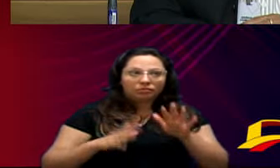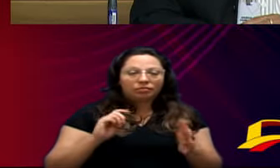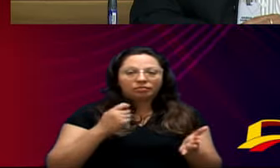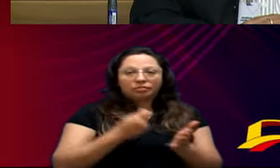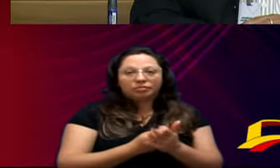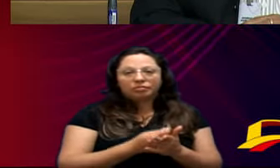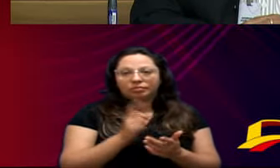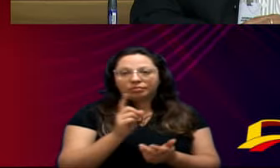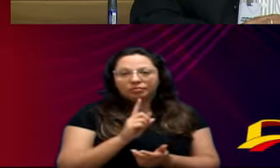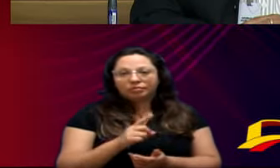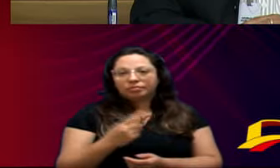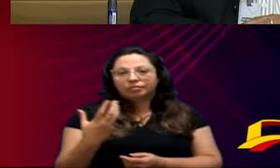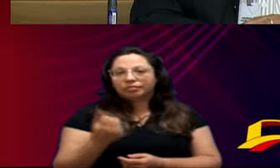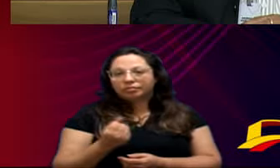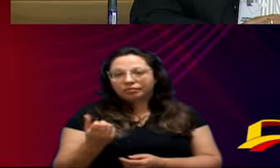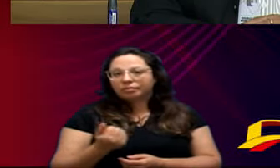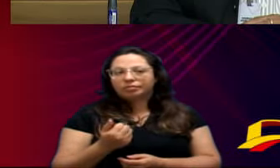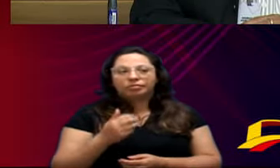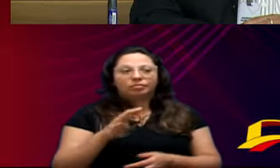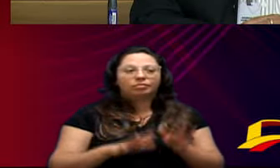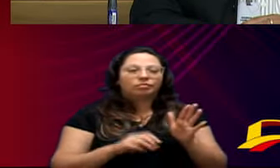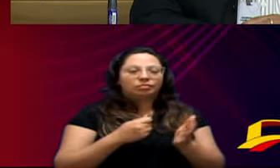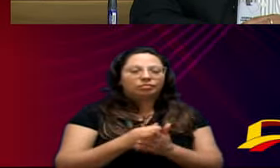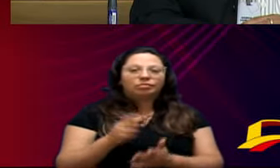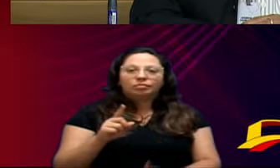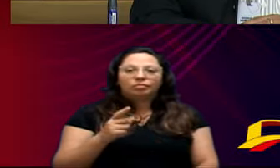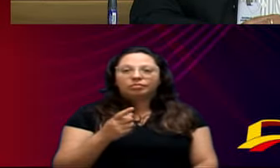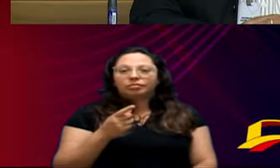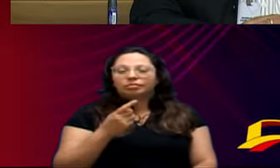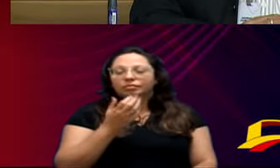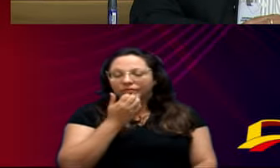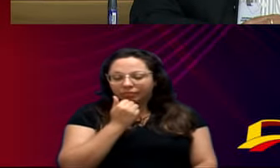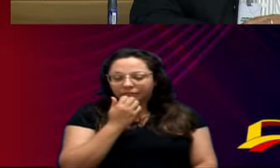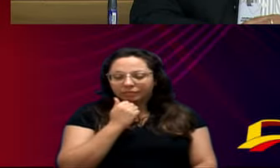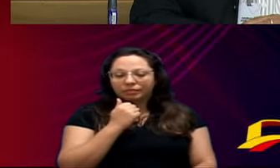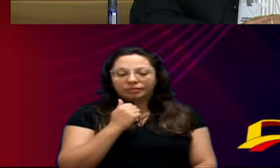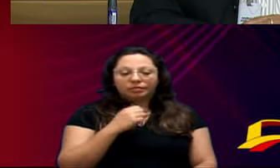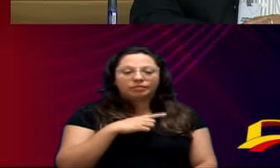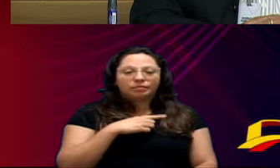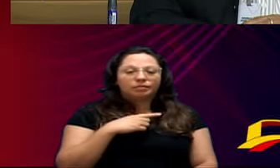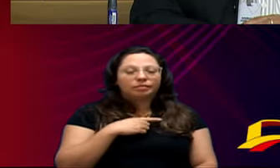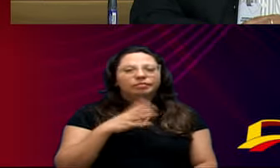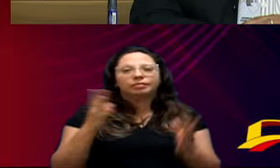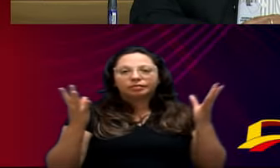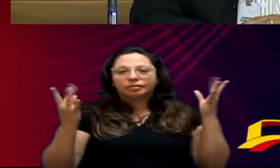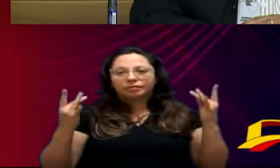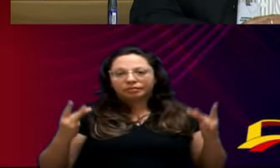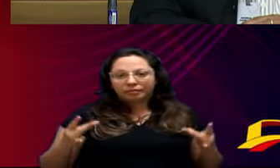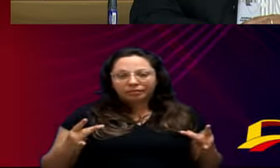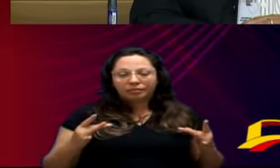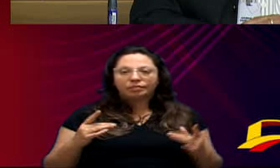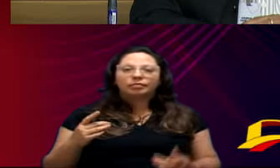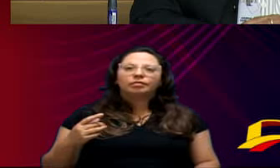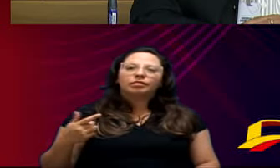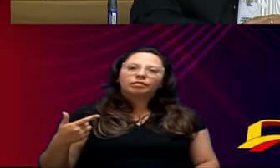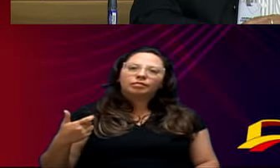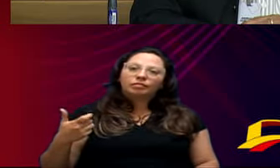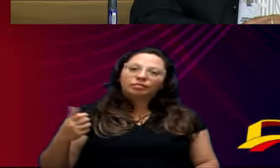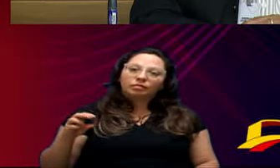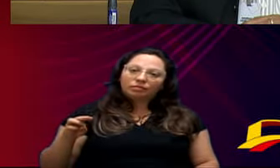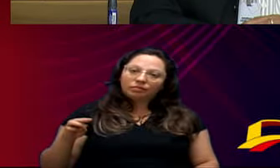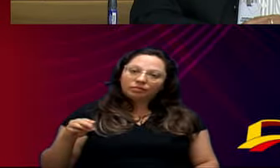o alimento o leite da criança então tem vários agravantes nesse caso esses 12.000 né